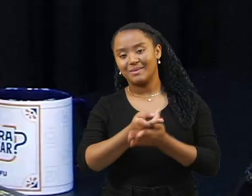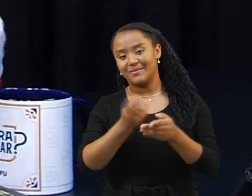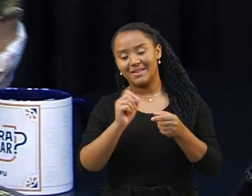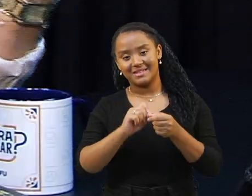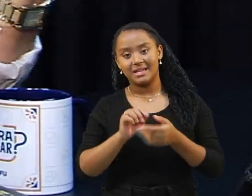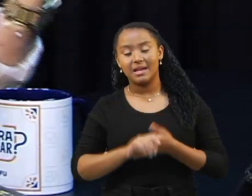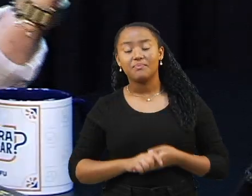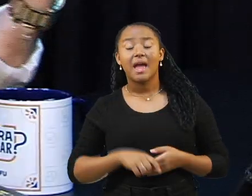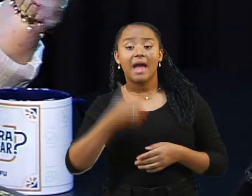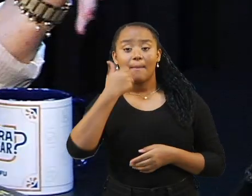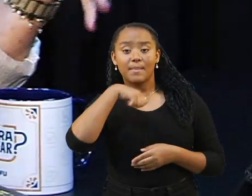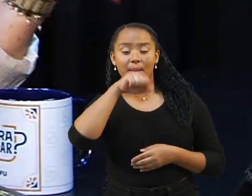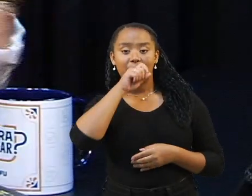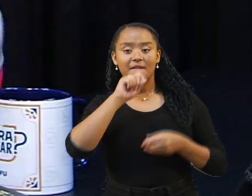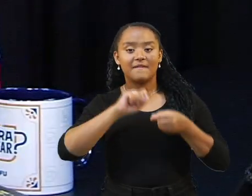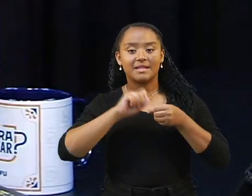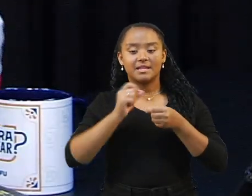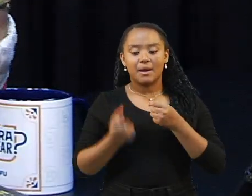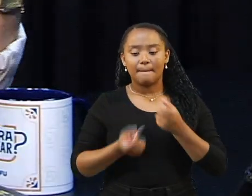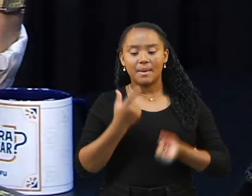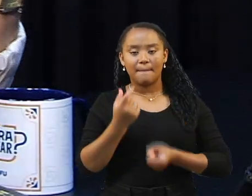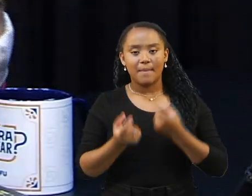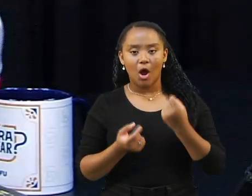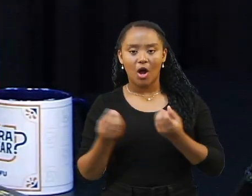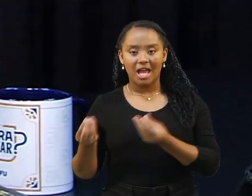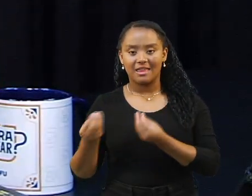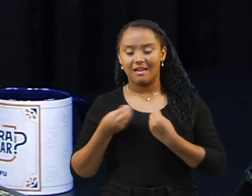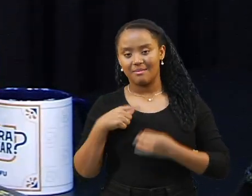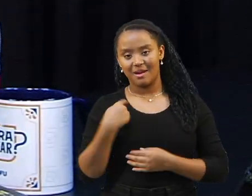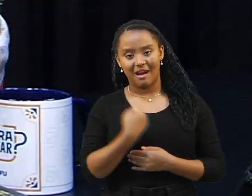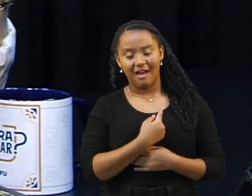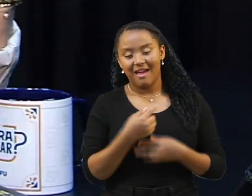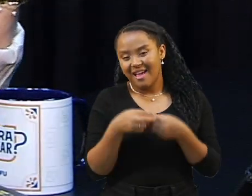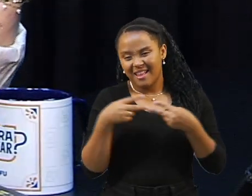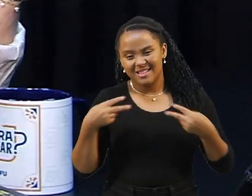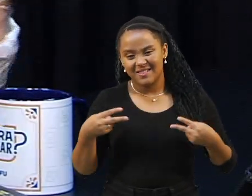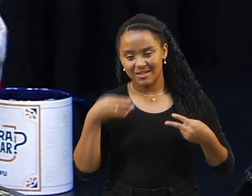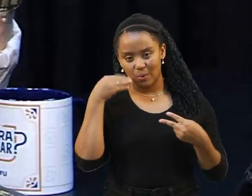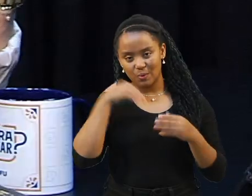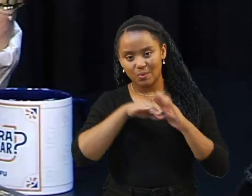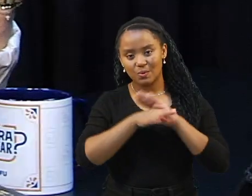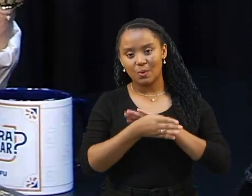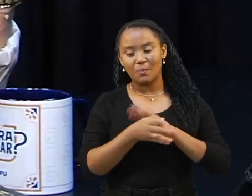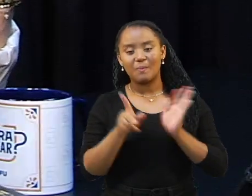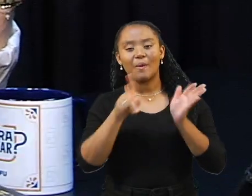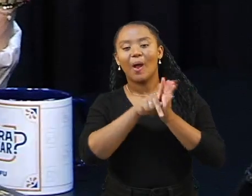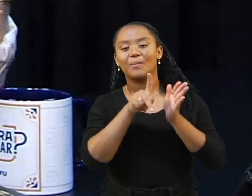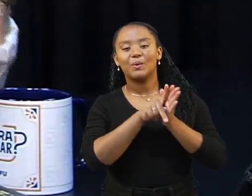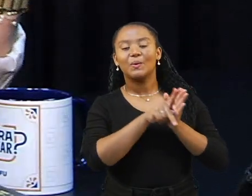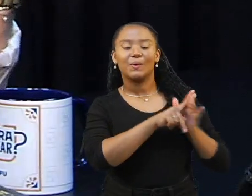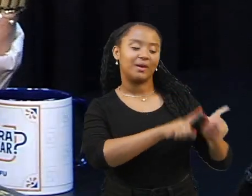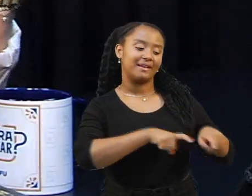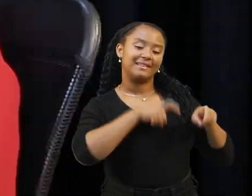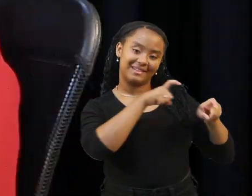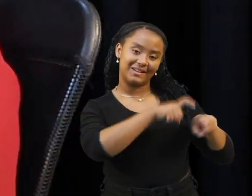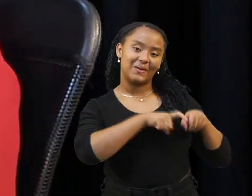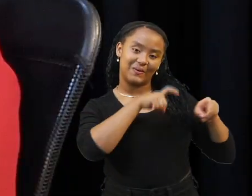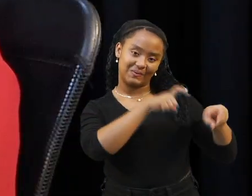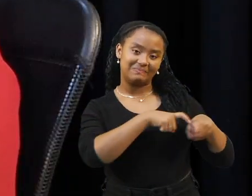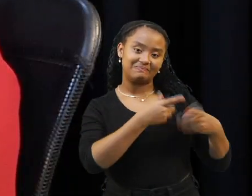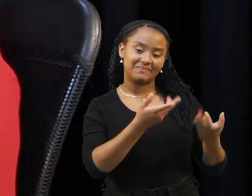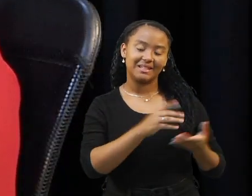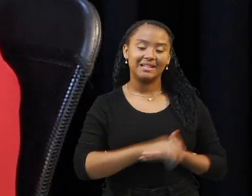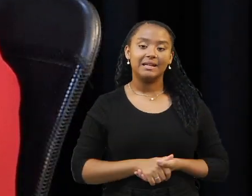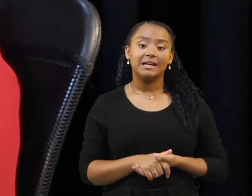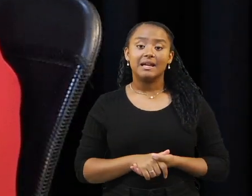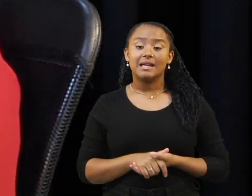mãe fazia pipoca, servia para gente lá, aquelas coisas assim bem interiorana mesmo, e que eu acho que